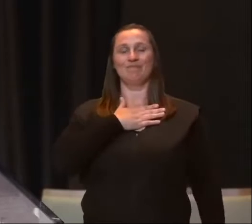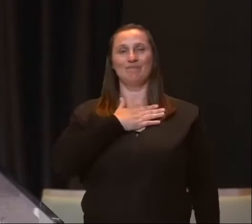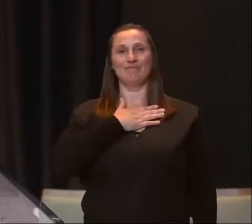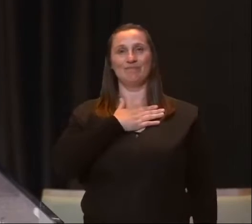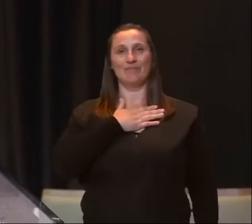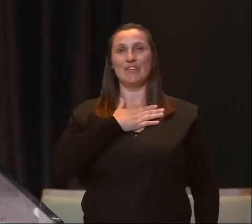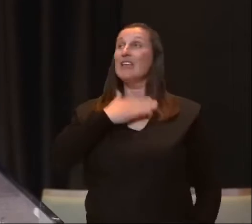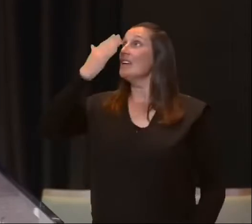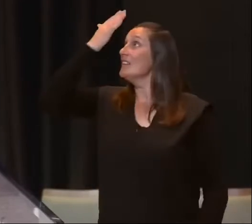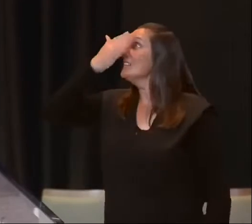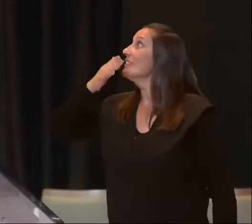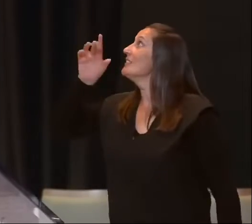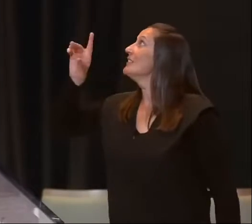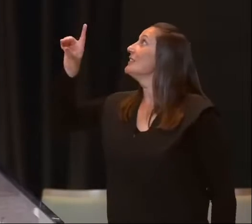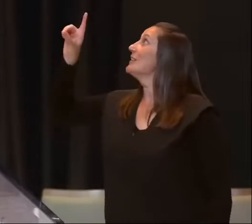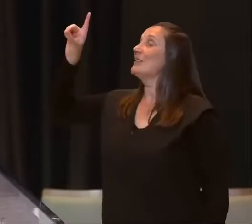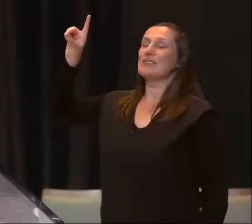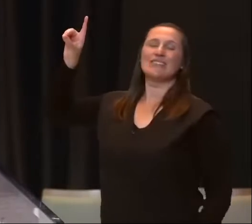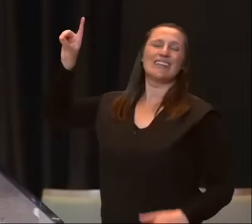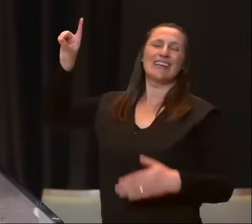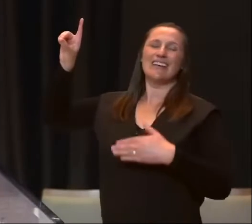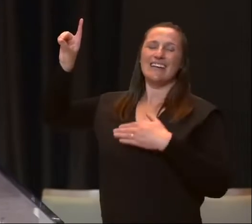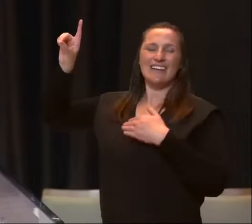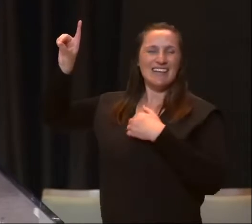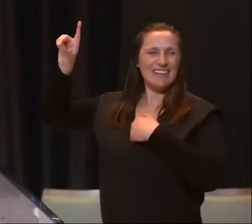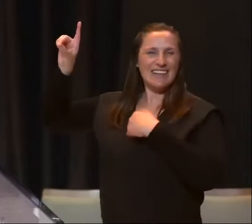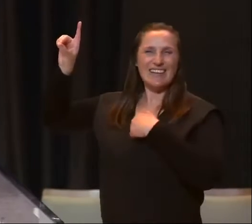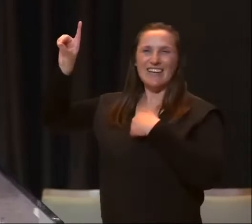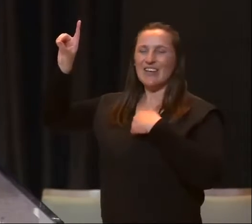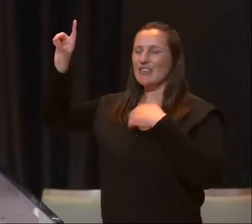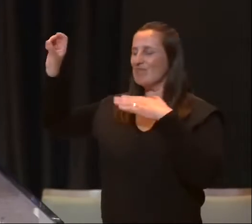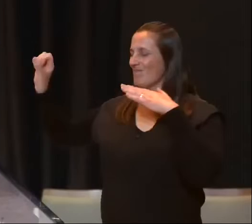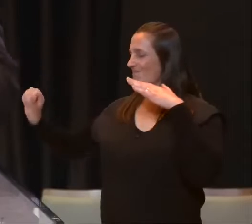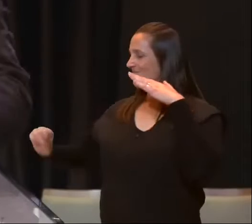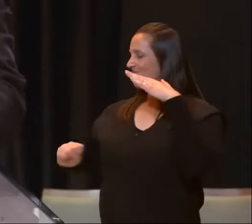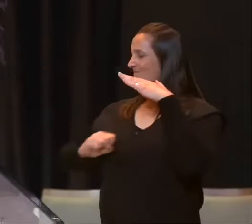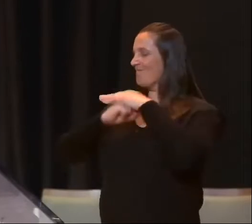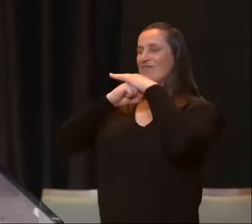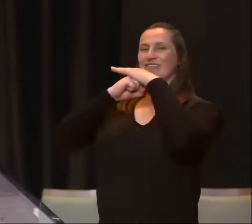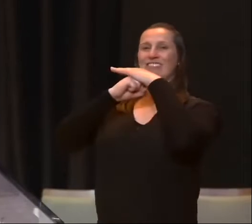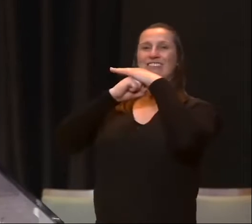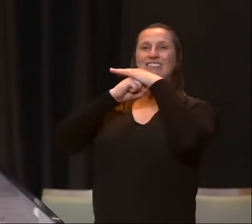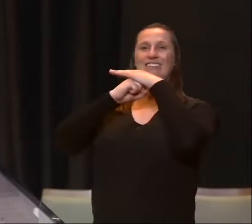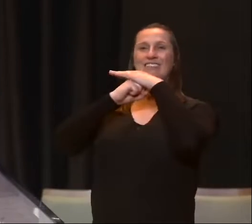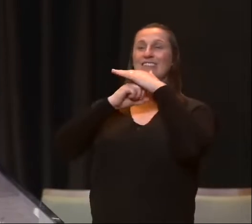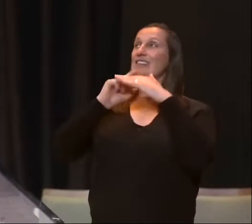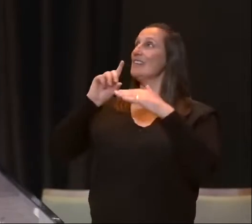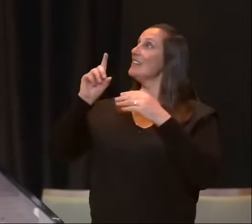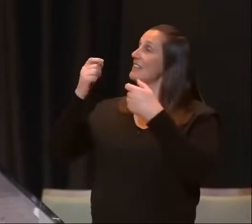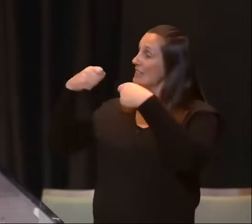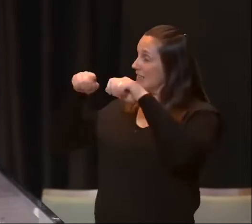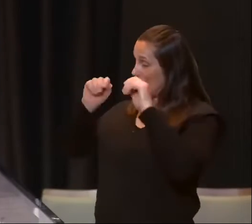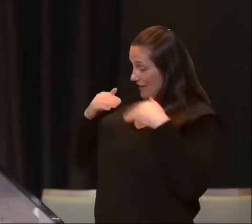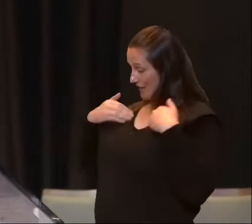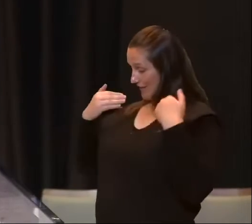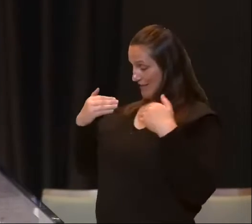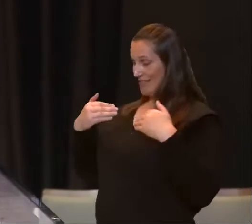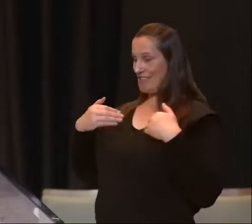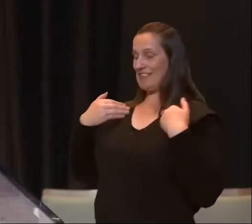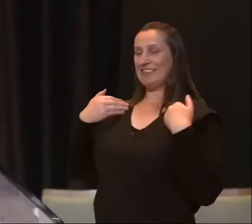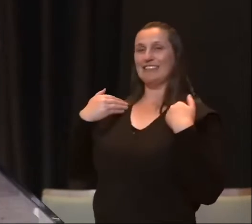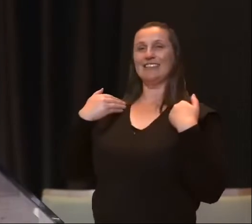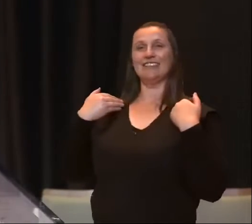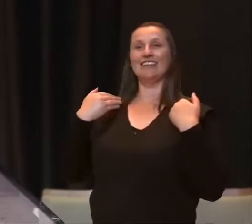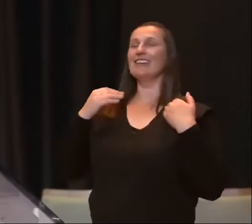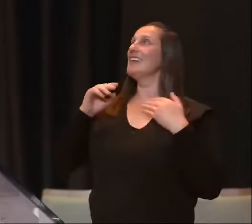Diante dele eu sou plenamente satisfeito. Ele é a minha alegria, Ele é a minha